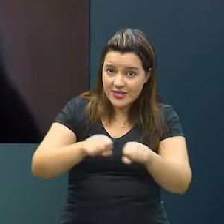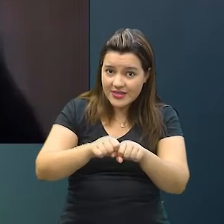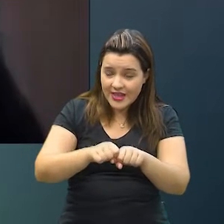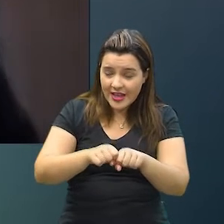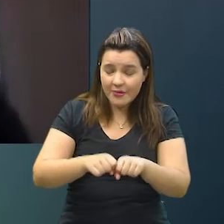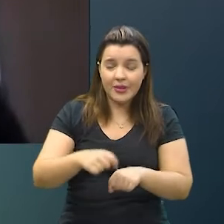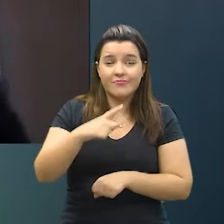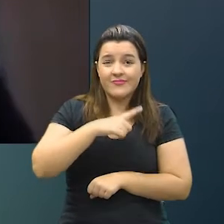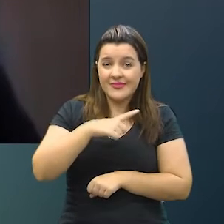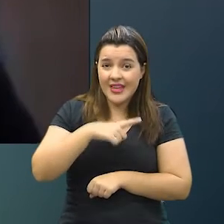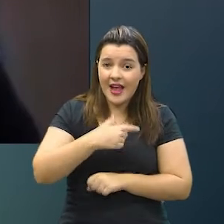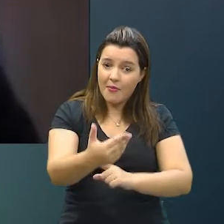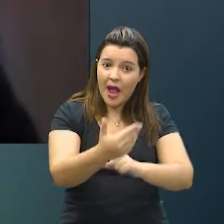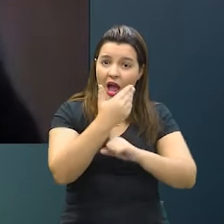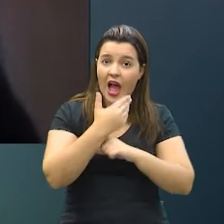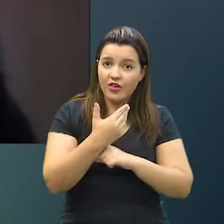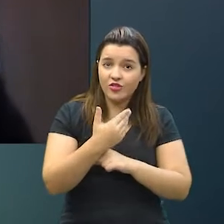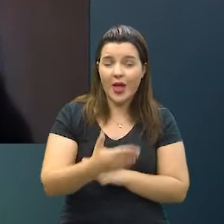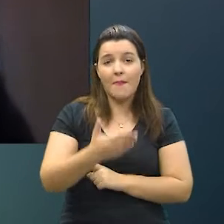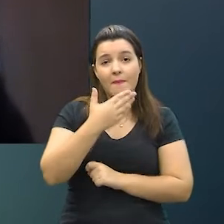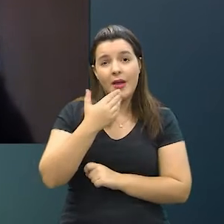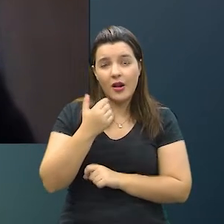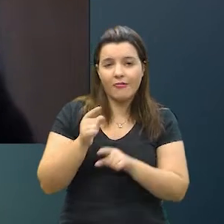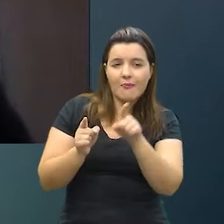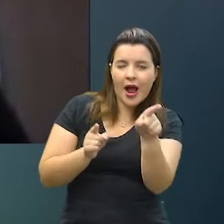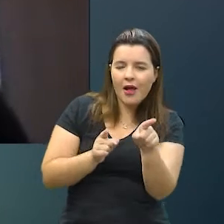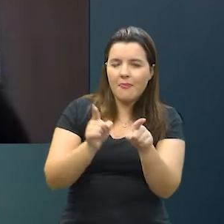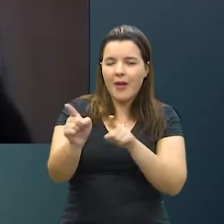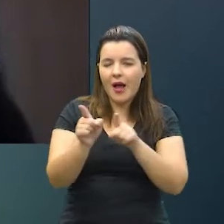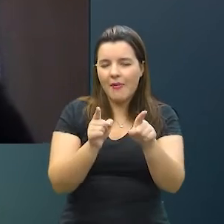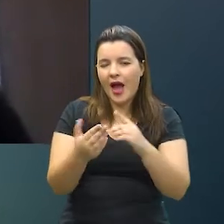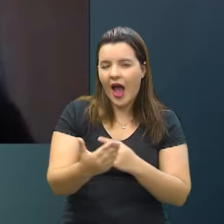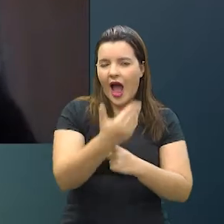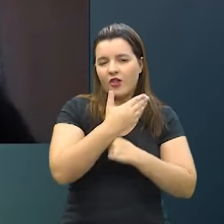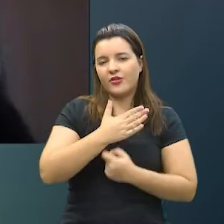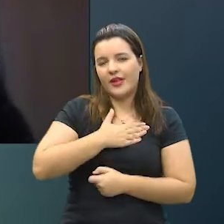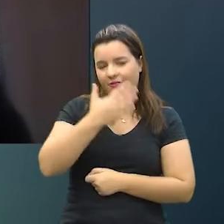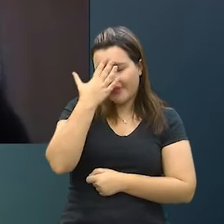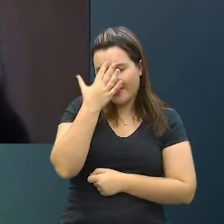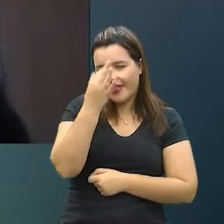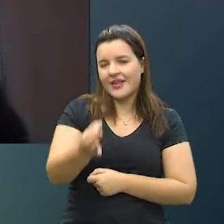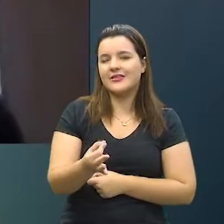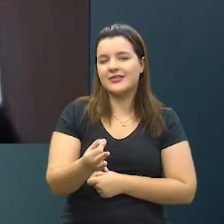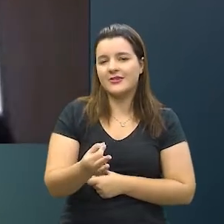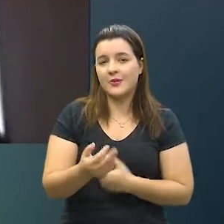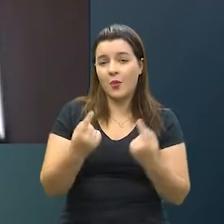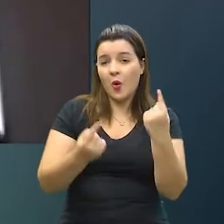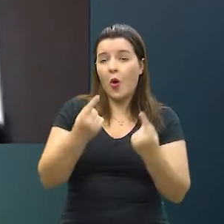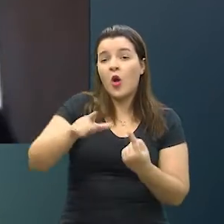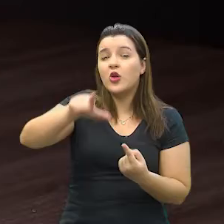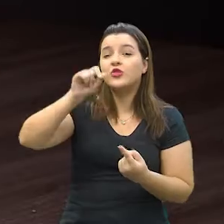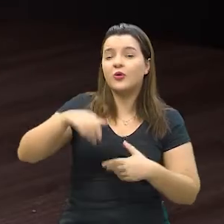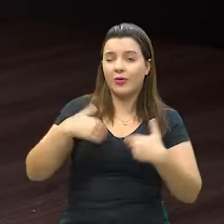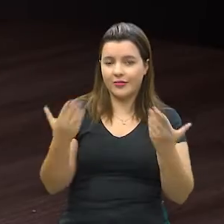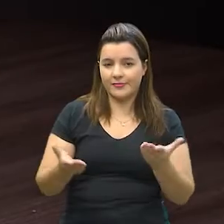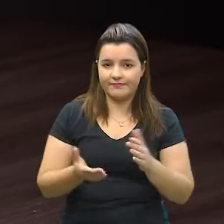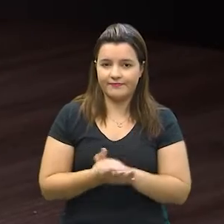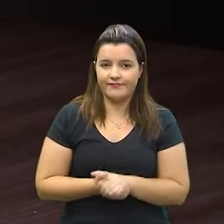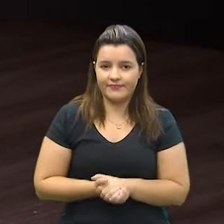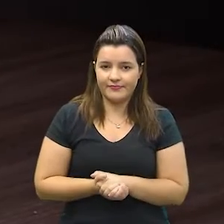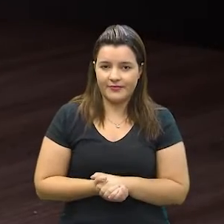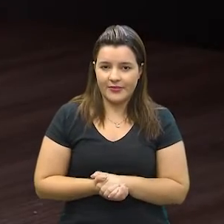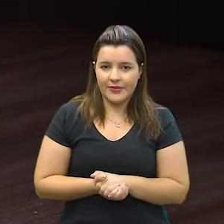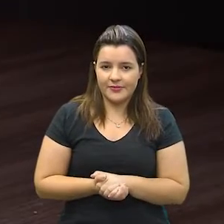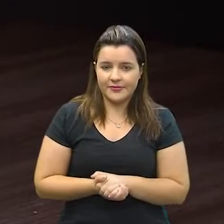vir realmente muito, muito forte para ajudar essa pequena indústria a tomar a decisão e qual é o melhor caminho a seguir, né? Agora, falando